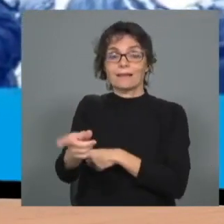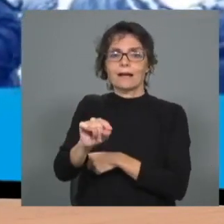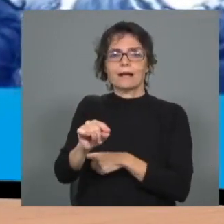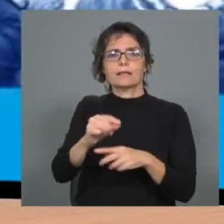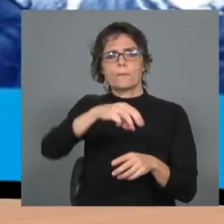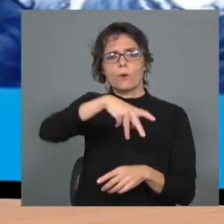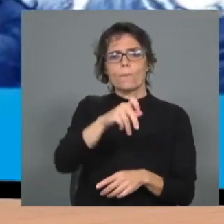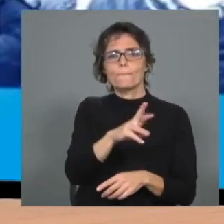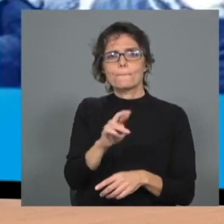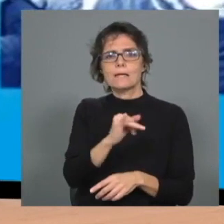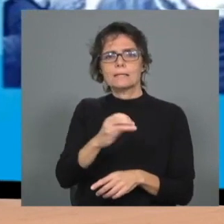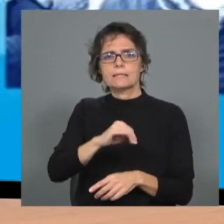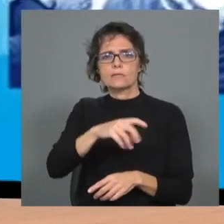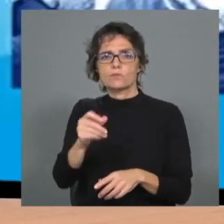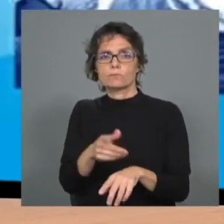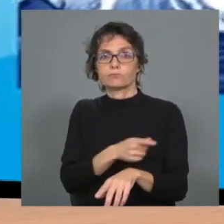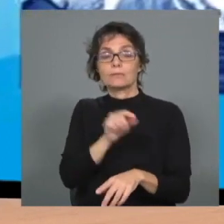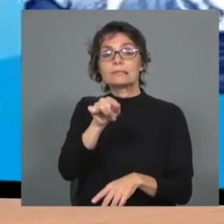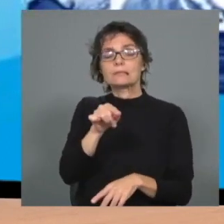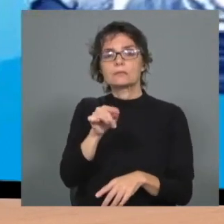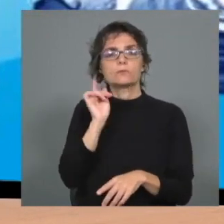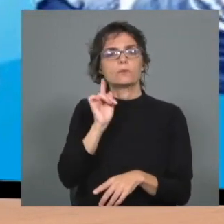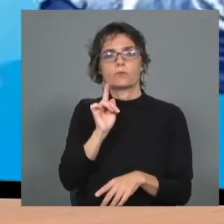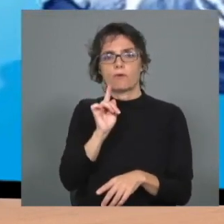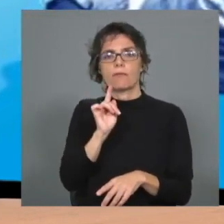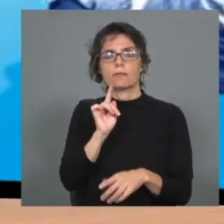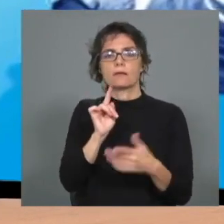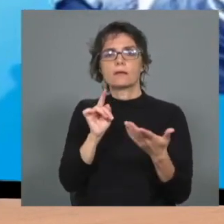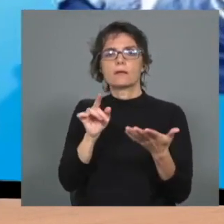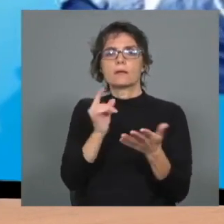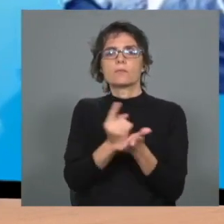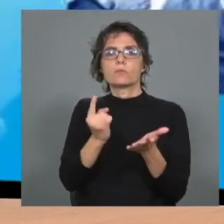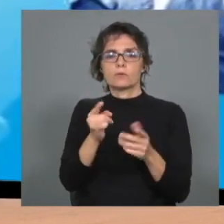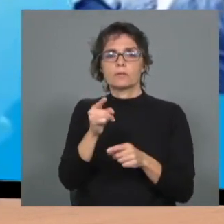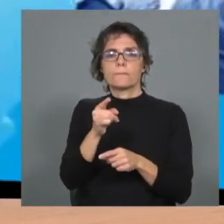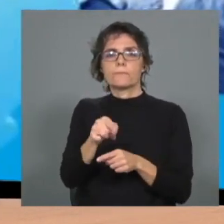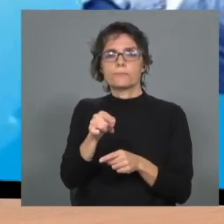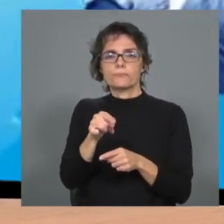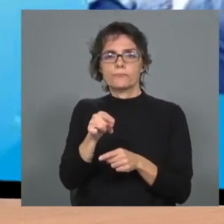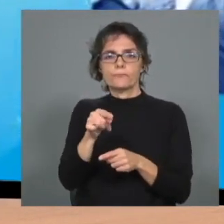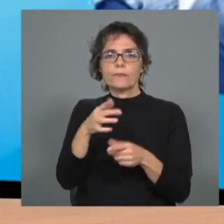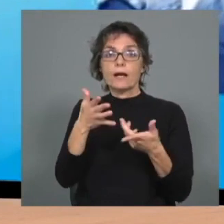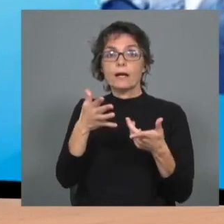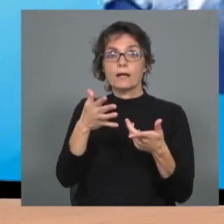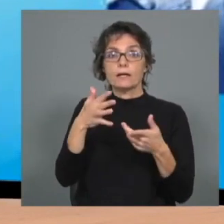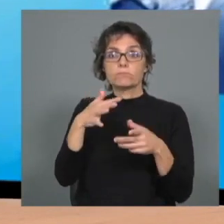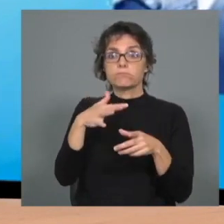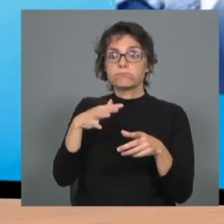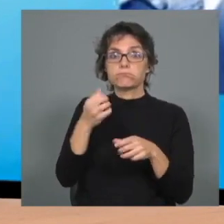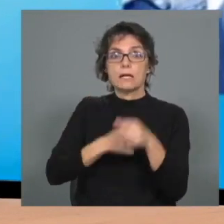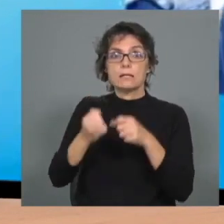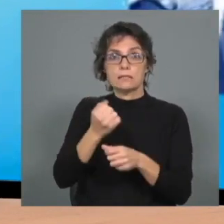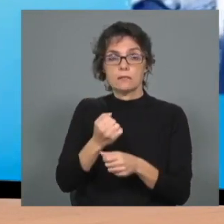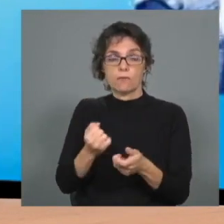de compromisso com o que mais necessitava. Então, a ação católica europeia influencia muito a ação católica brasileira. Isso são 30 anos antes do concílio,